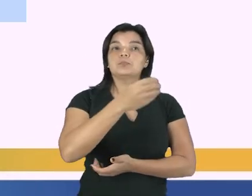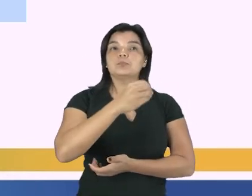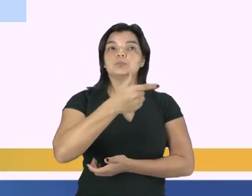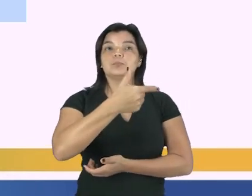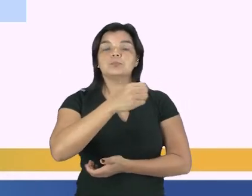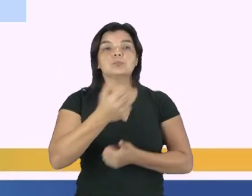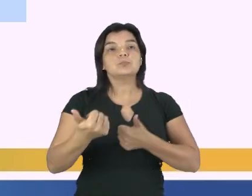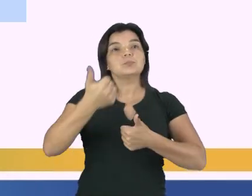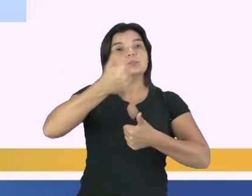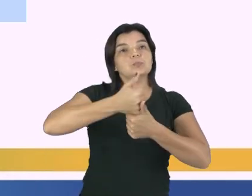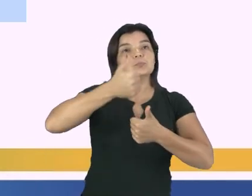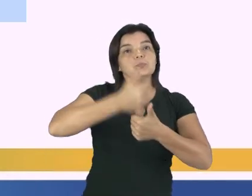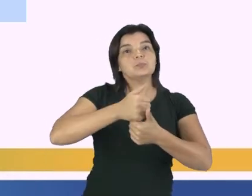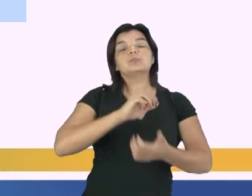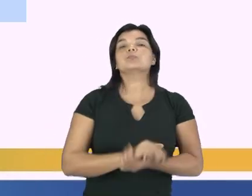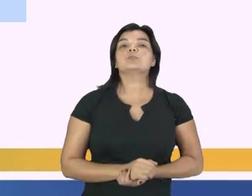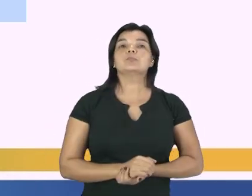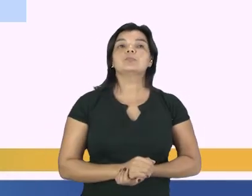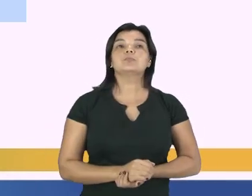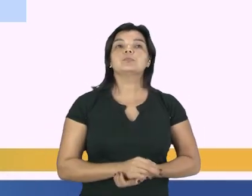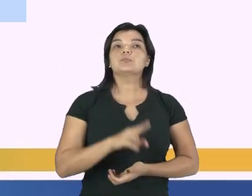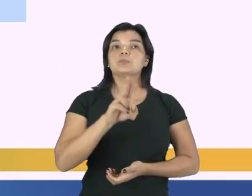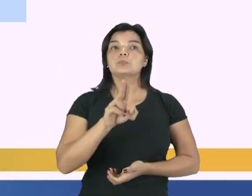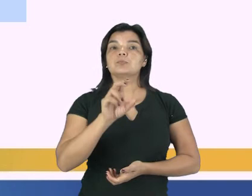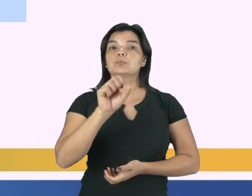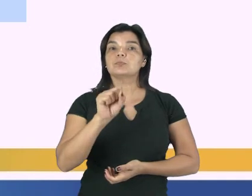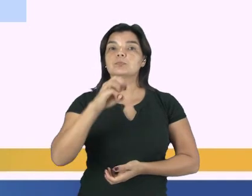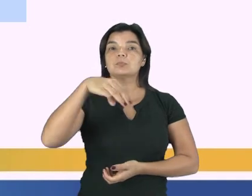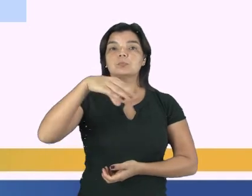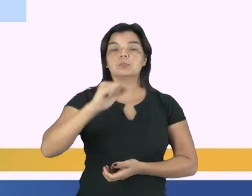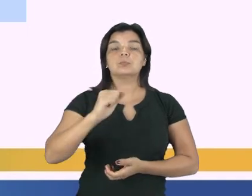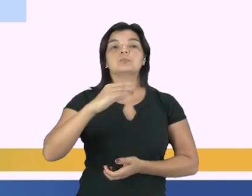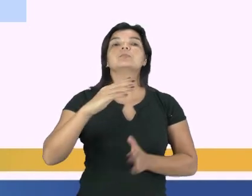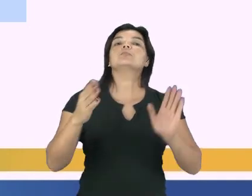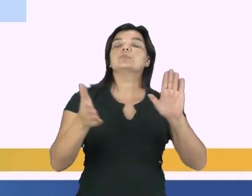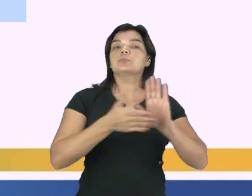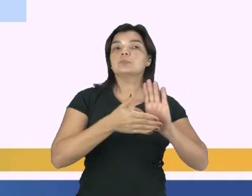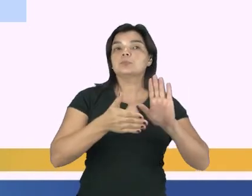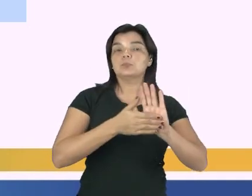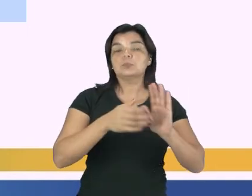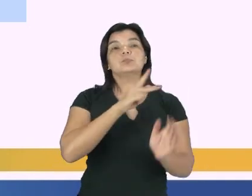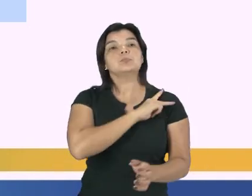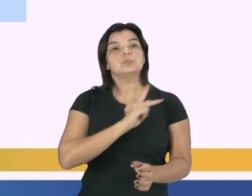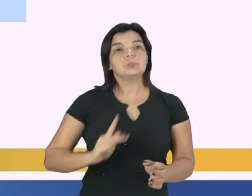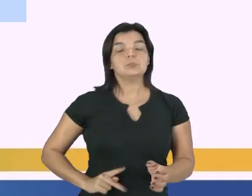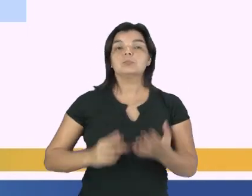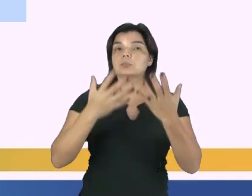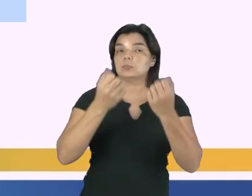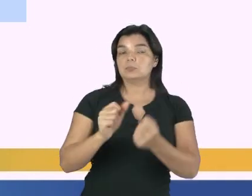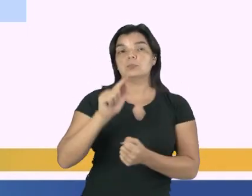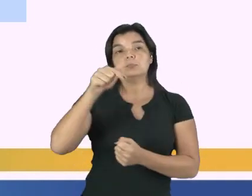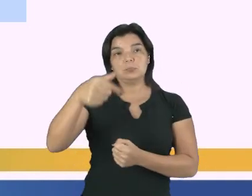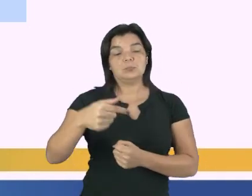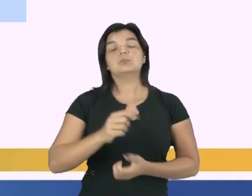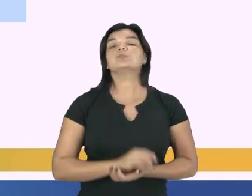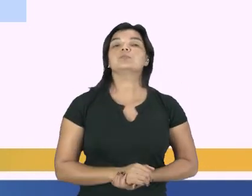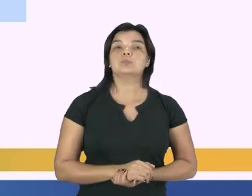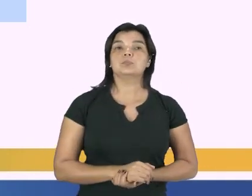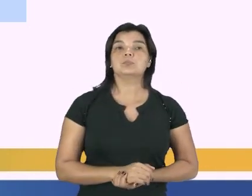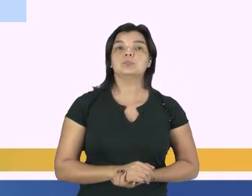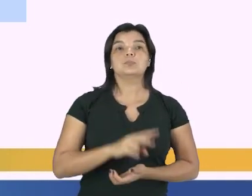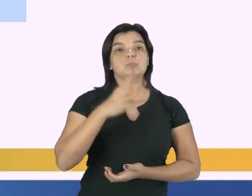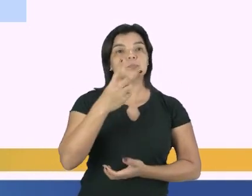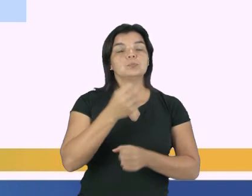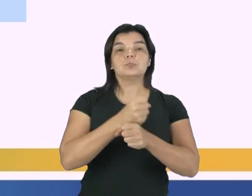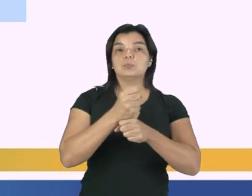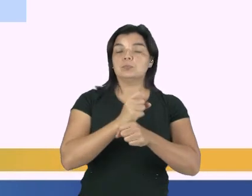2020, foi substituído por essa sigla. Essa mudança foi proposta pelo Trump e aceita pelos demais parceiros após 2